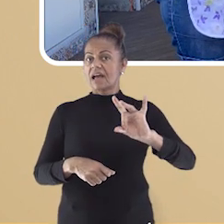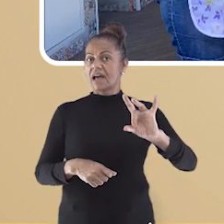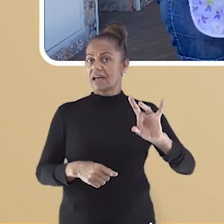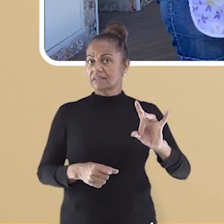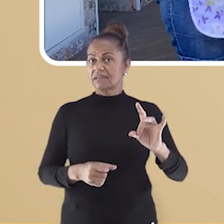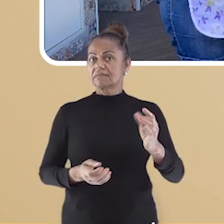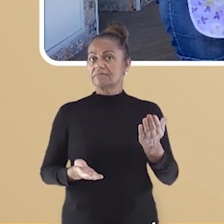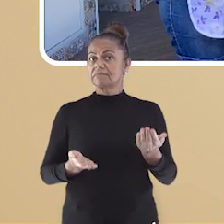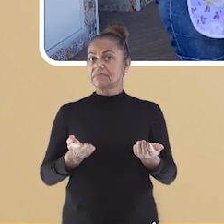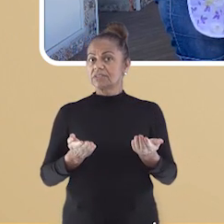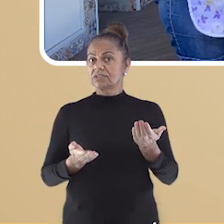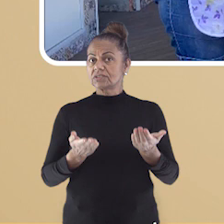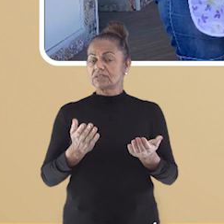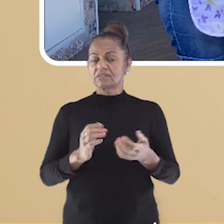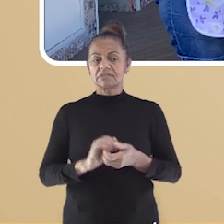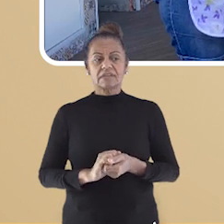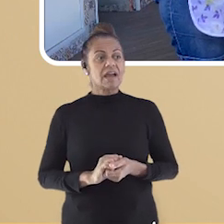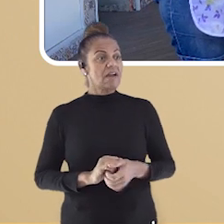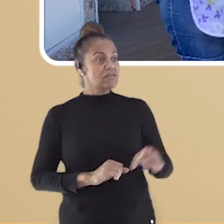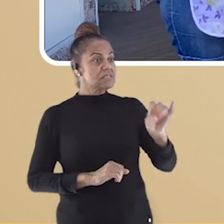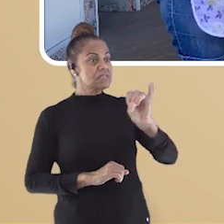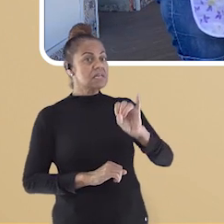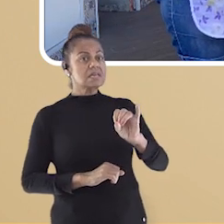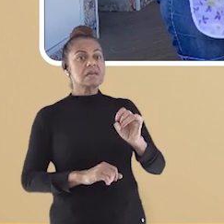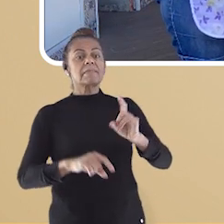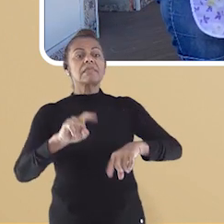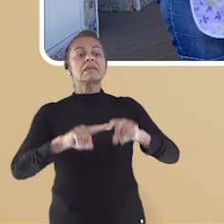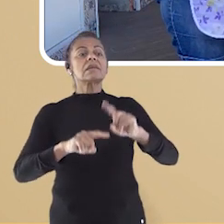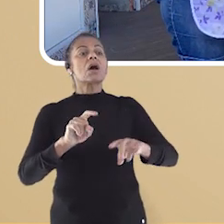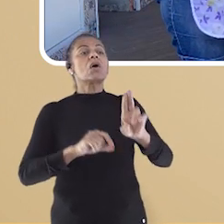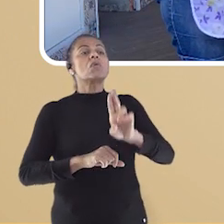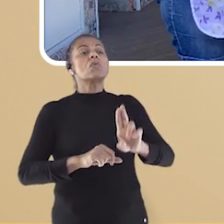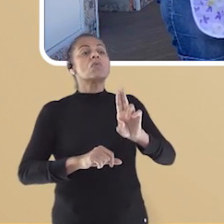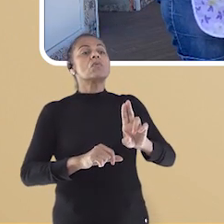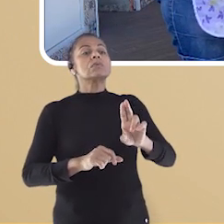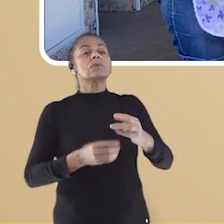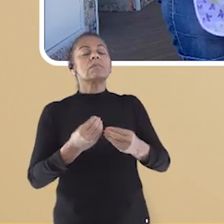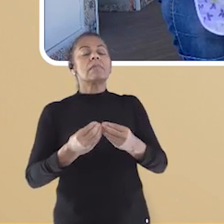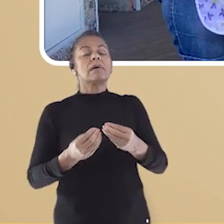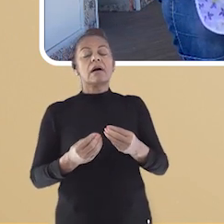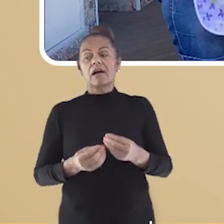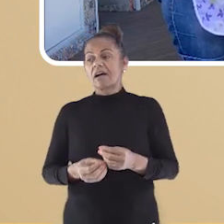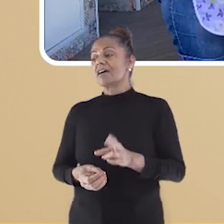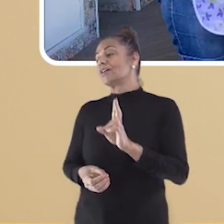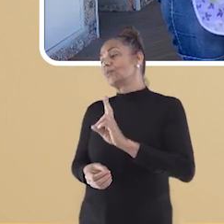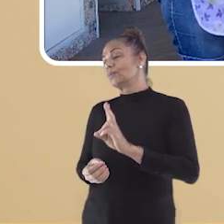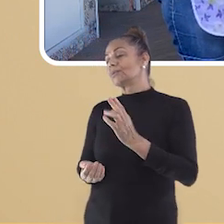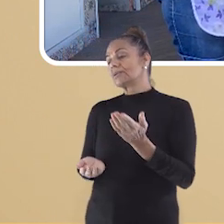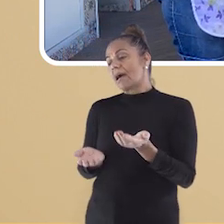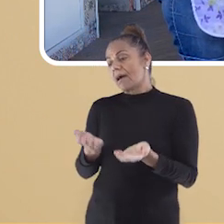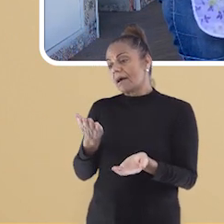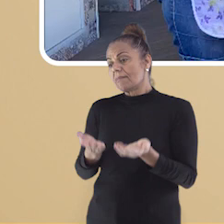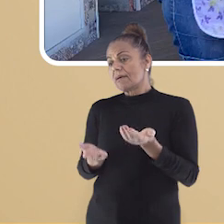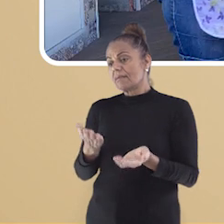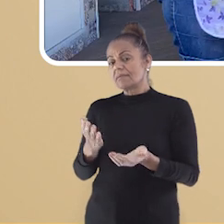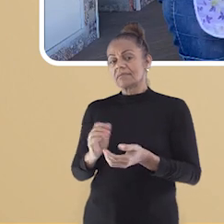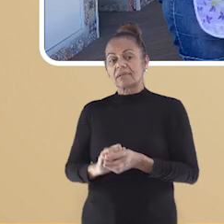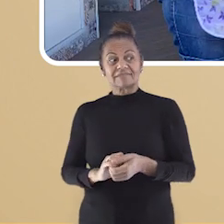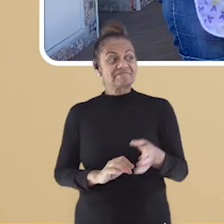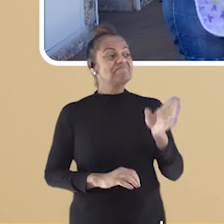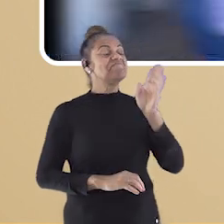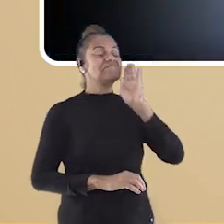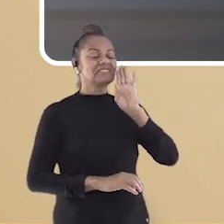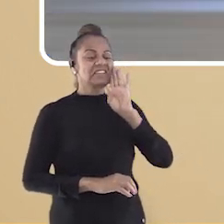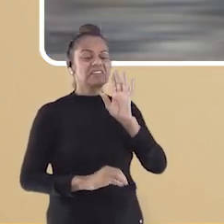cada ingrediente. Qual instrumento que você usa para medir? Eu uso a balança. Ah,